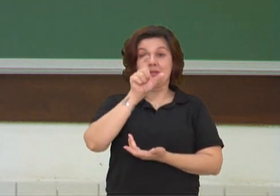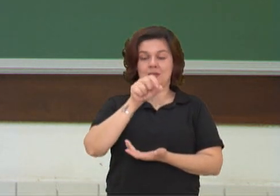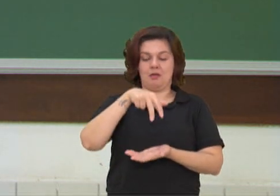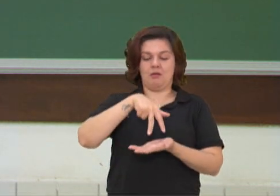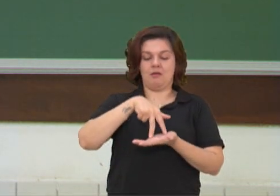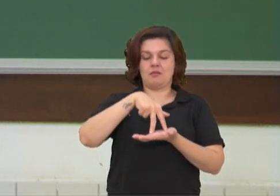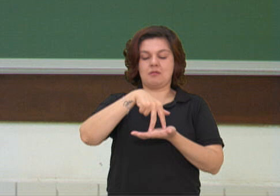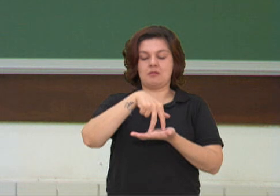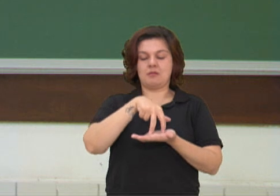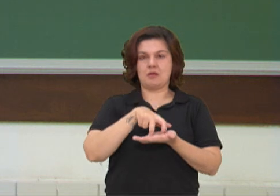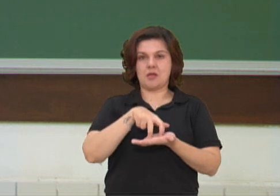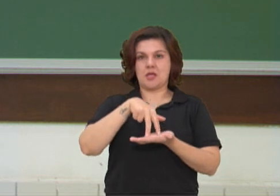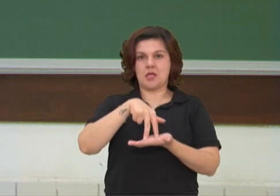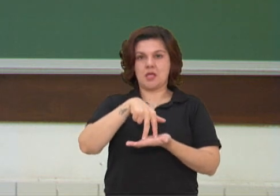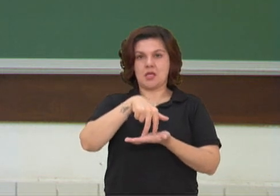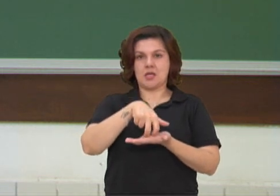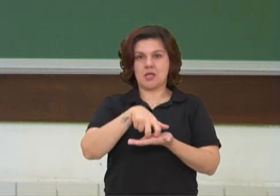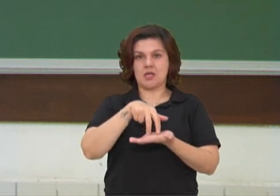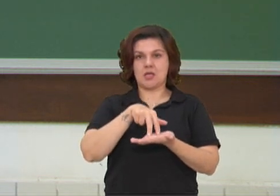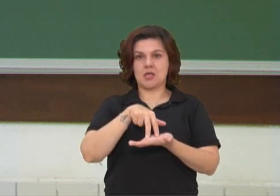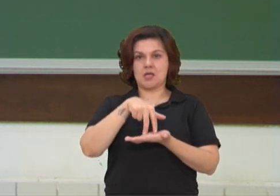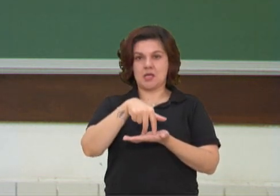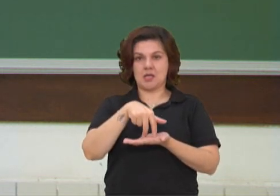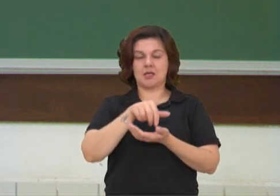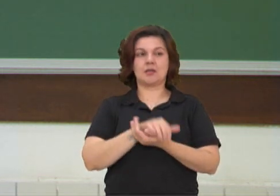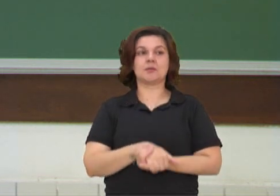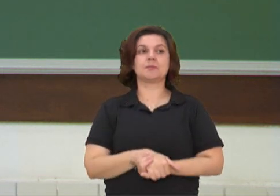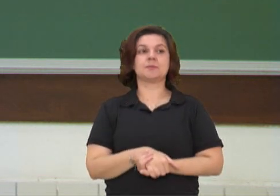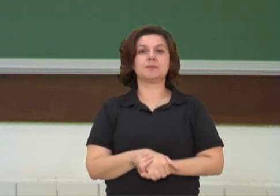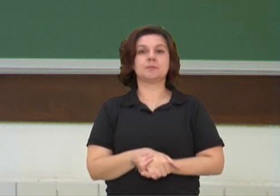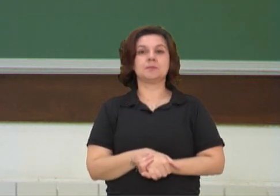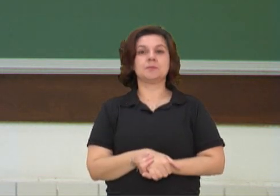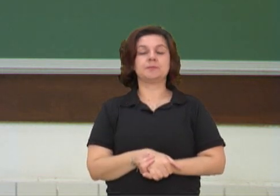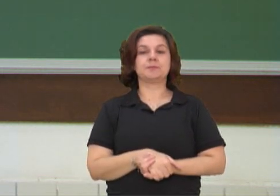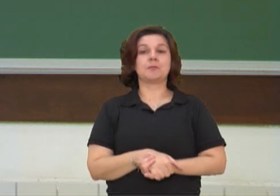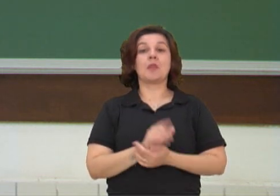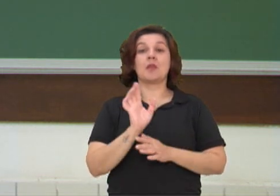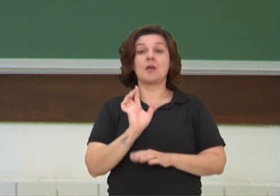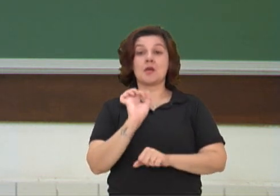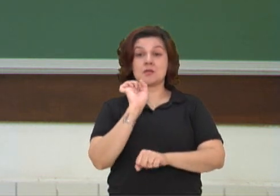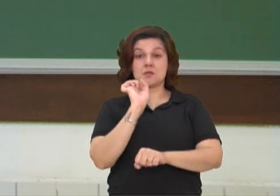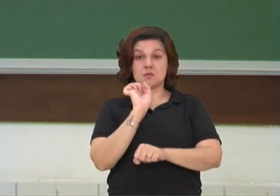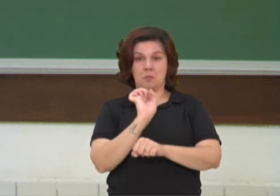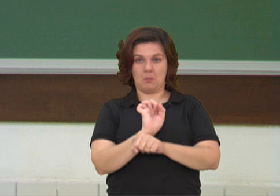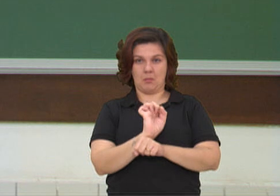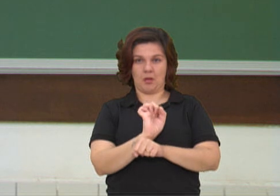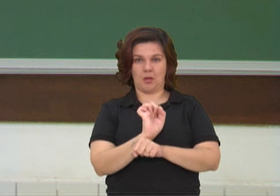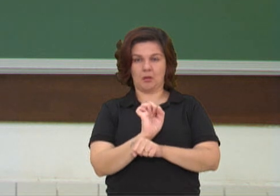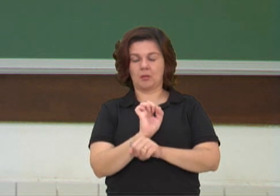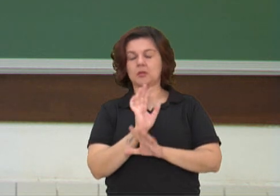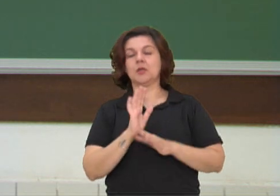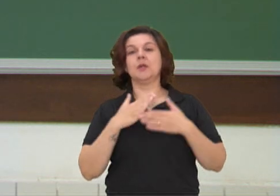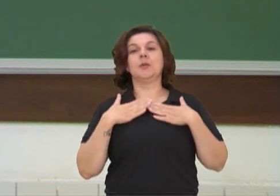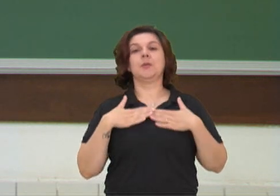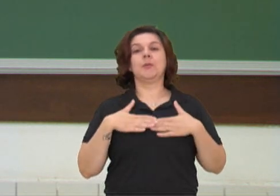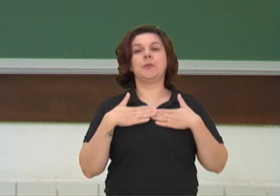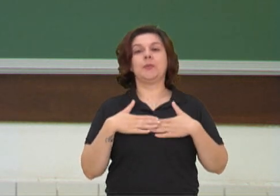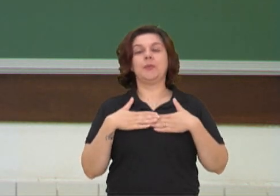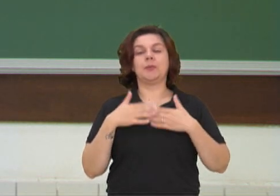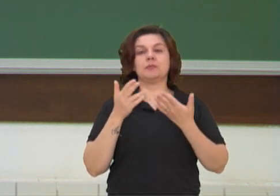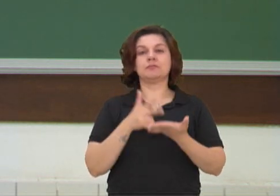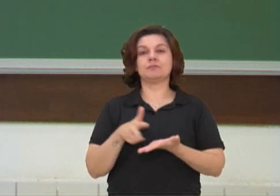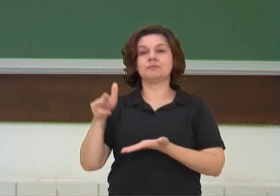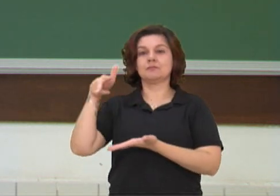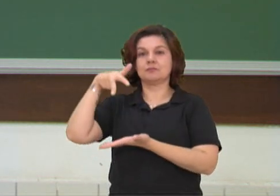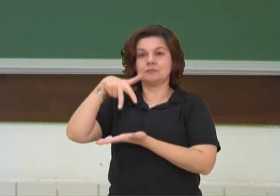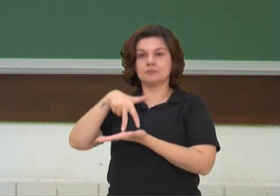esse exercício, tudo bem? Vamos fazer 10 vezes esse exercício, vamos dar um tempinho, vamos descansar um pouquinho, depois